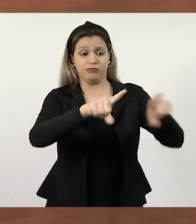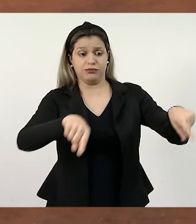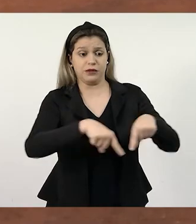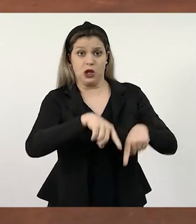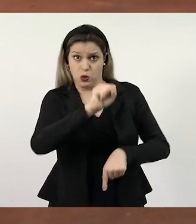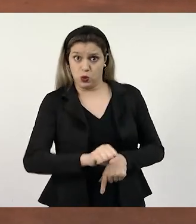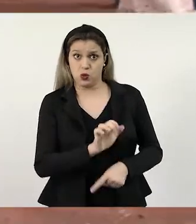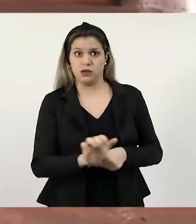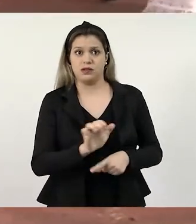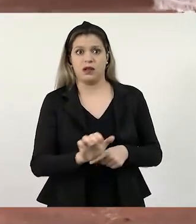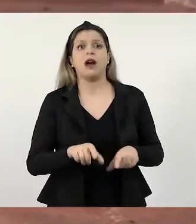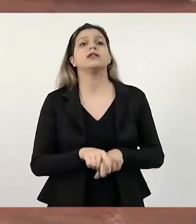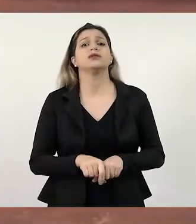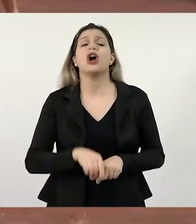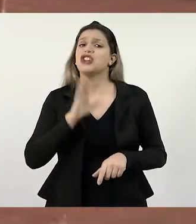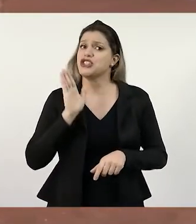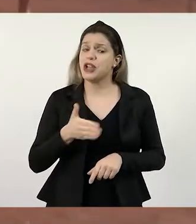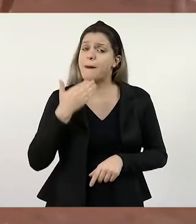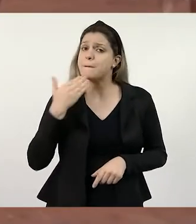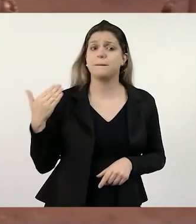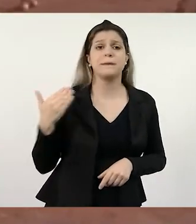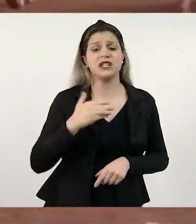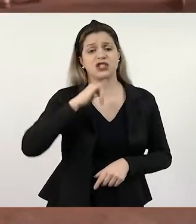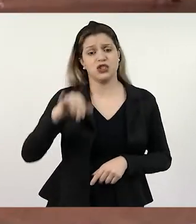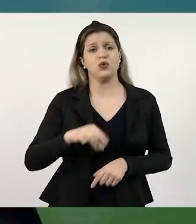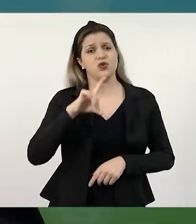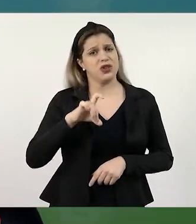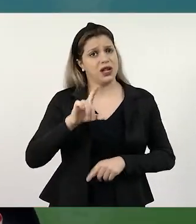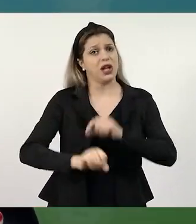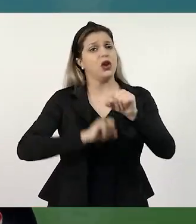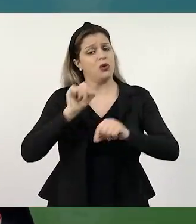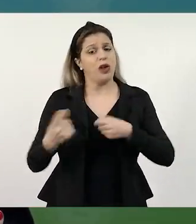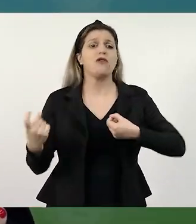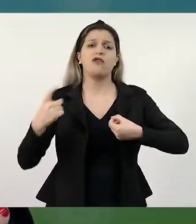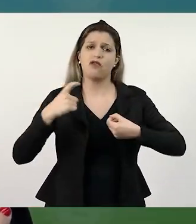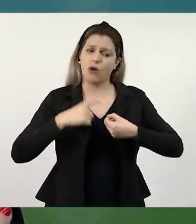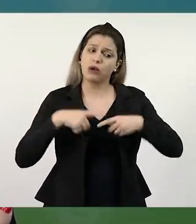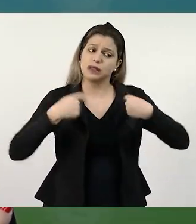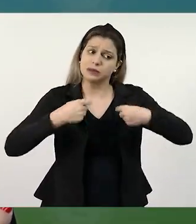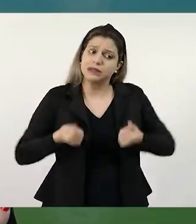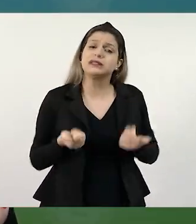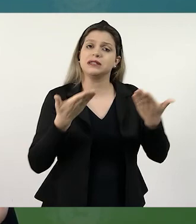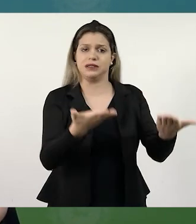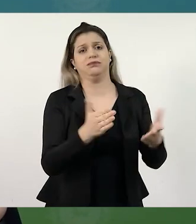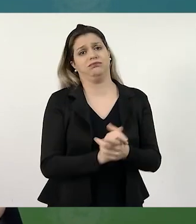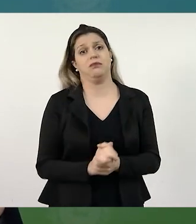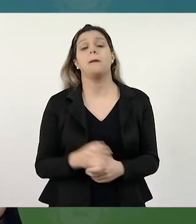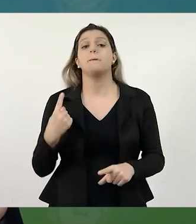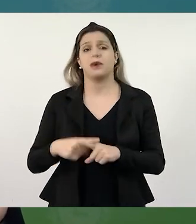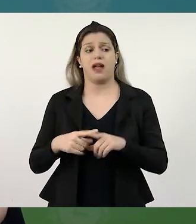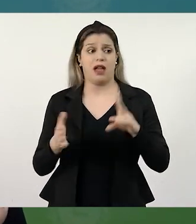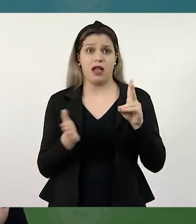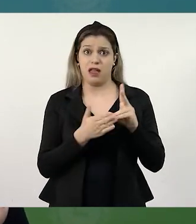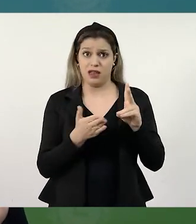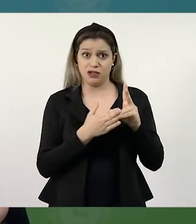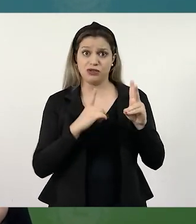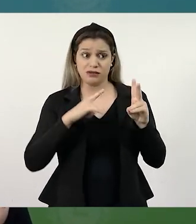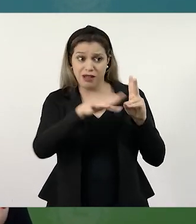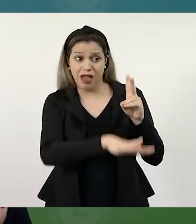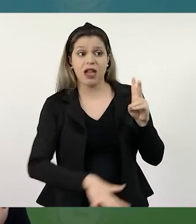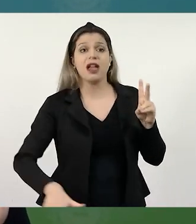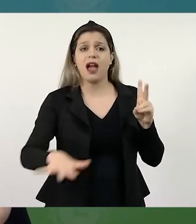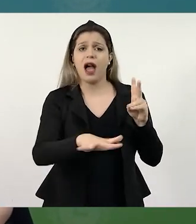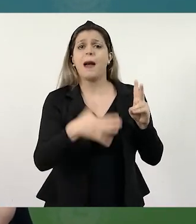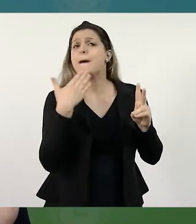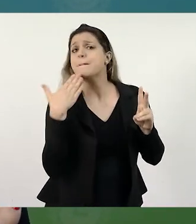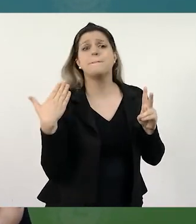recomendação no fim de janeiro para que as entregas fossem retomadas. O índio, ele está ali naquela área reivindicando a demarcação